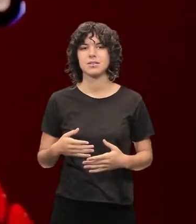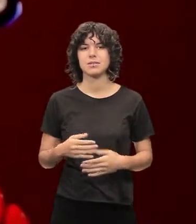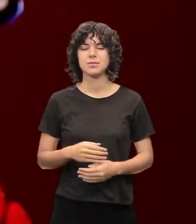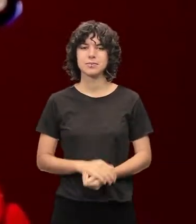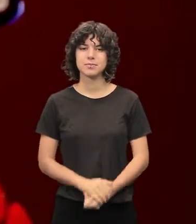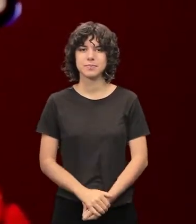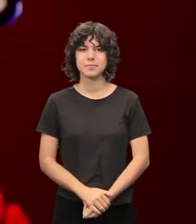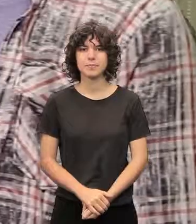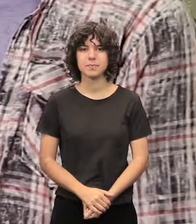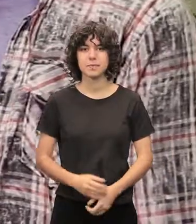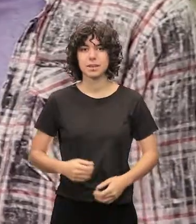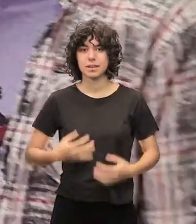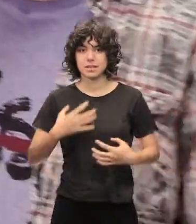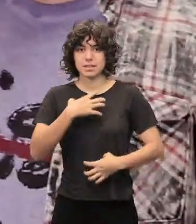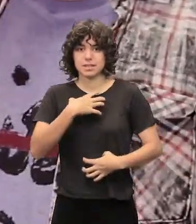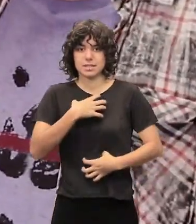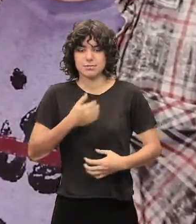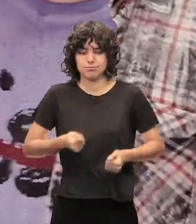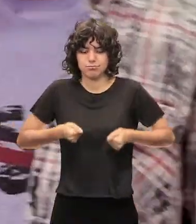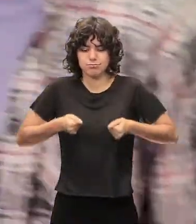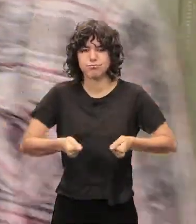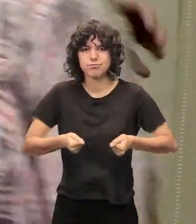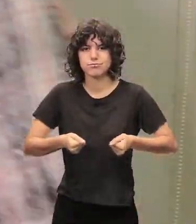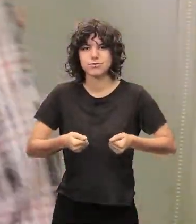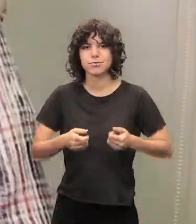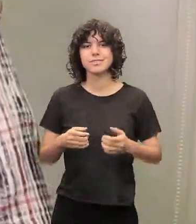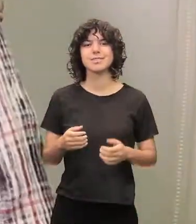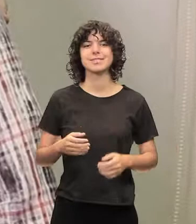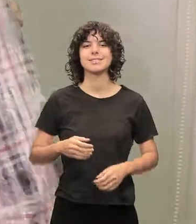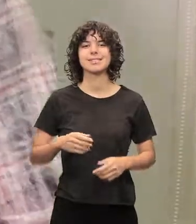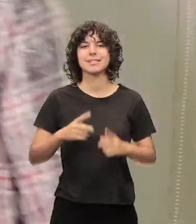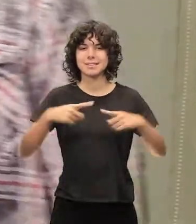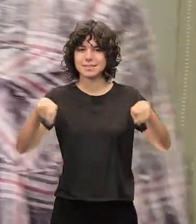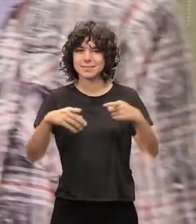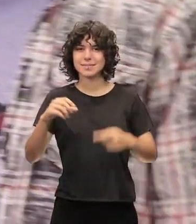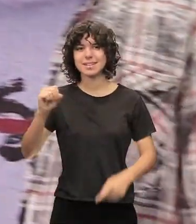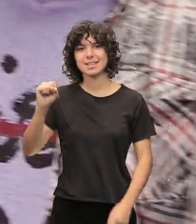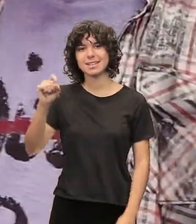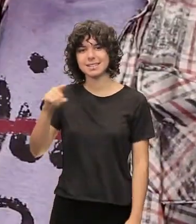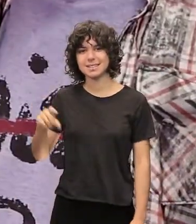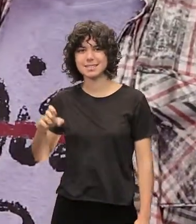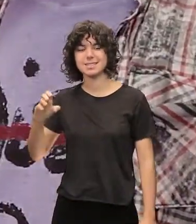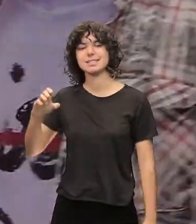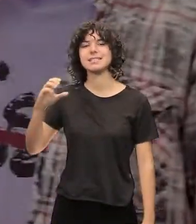força capaz de alvoraçar energias nas notas de Zé Cabaleiro.